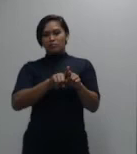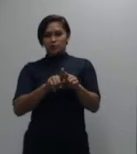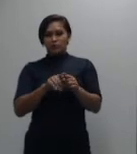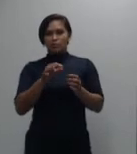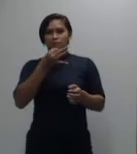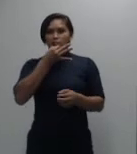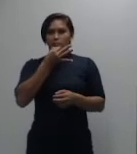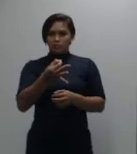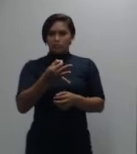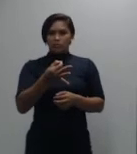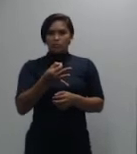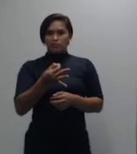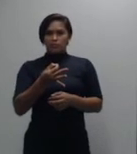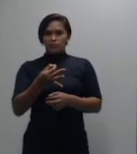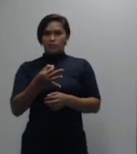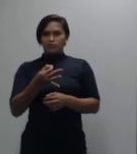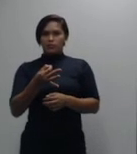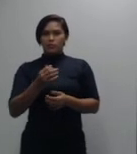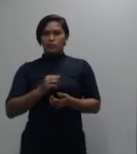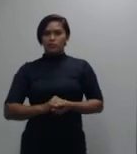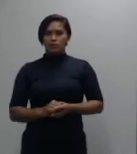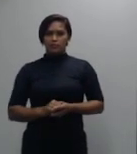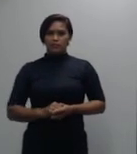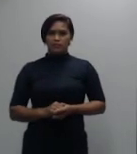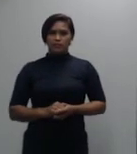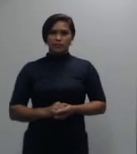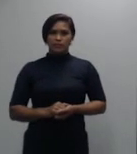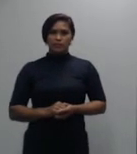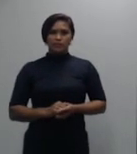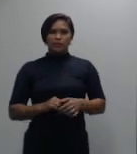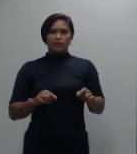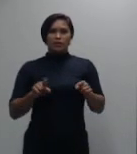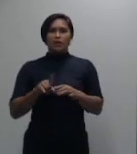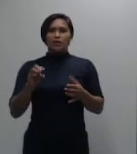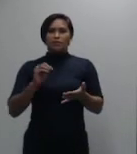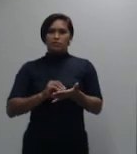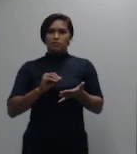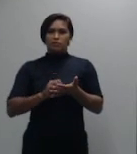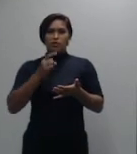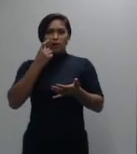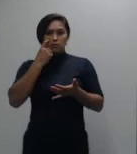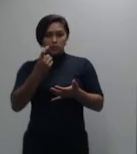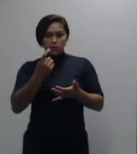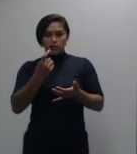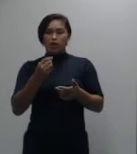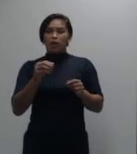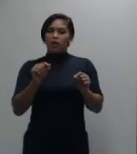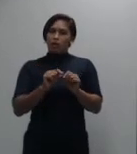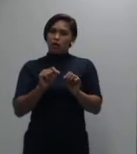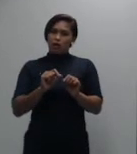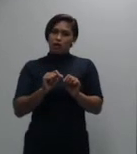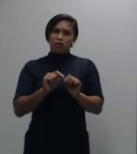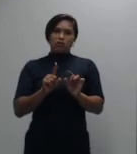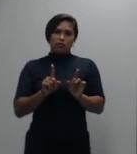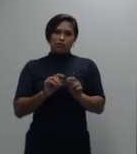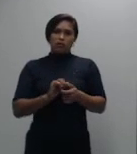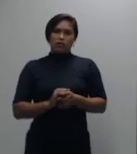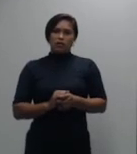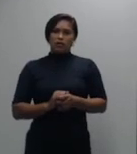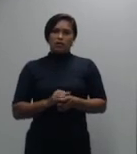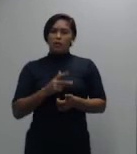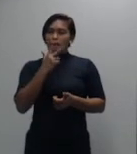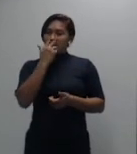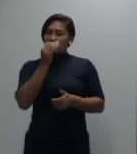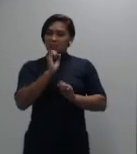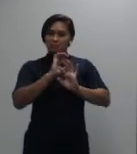opinou pela inadmissibilidade seja pela falta de interesse ou pelo algo gente vai mandar ele me parece